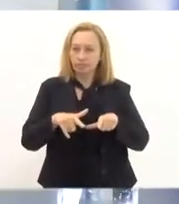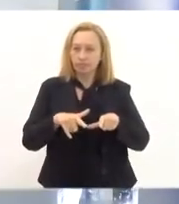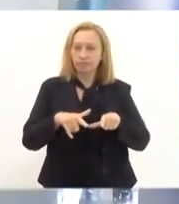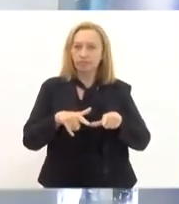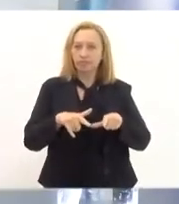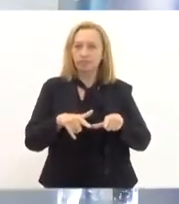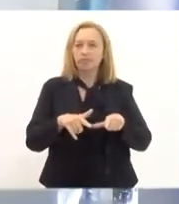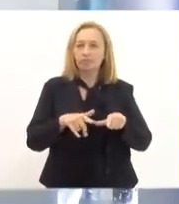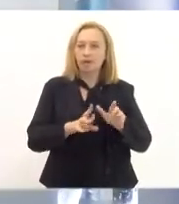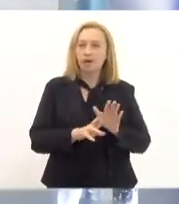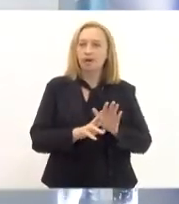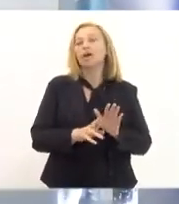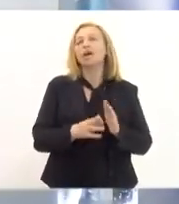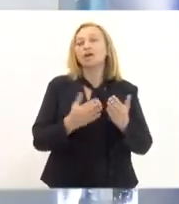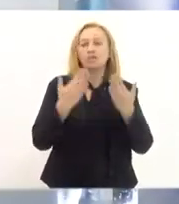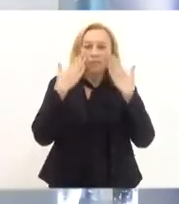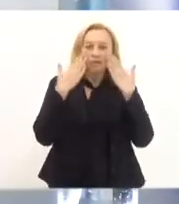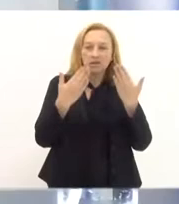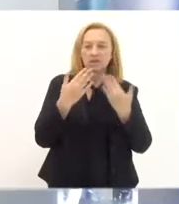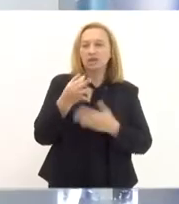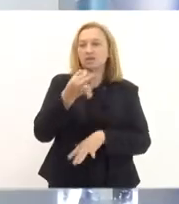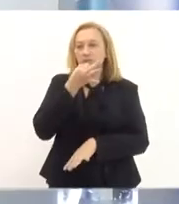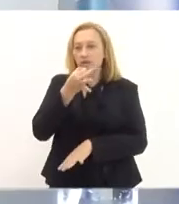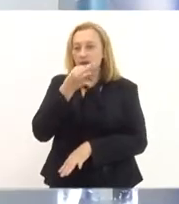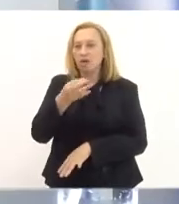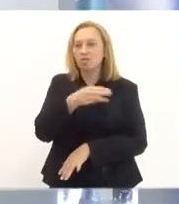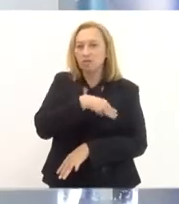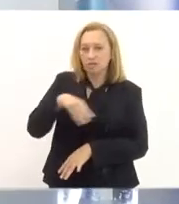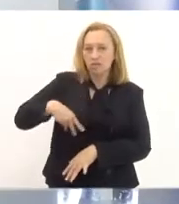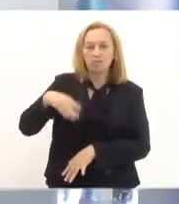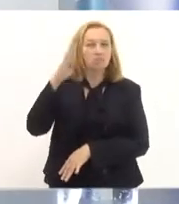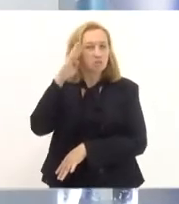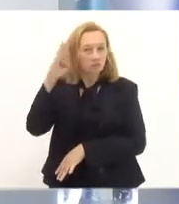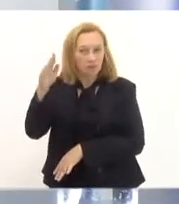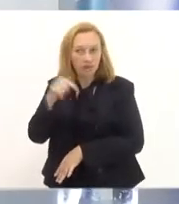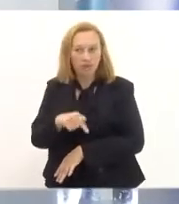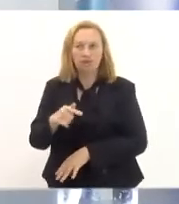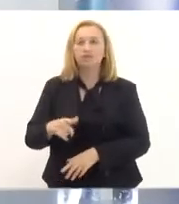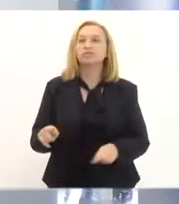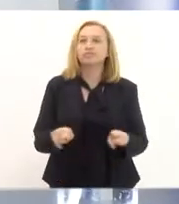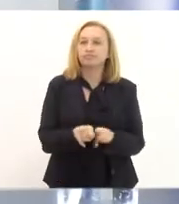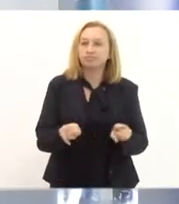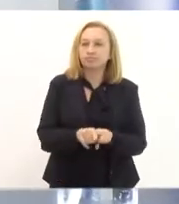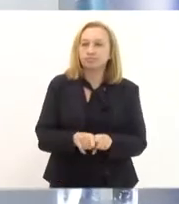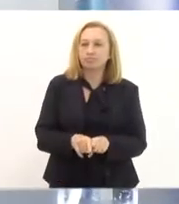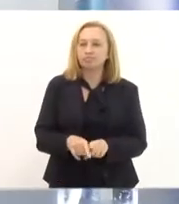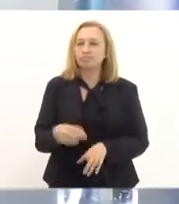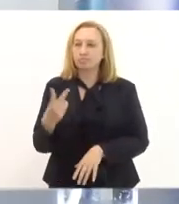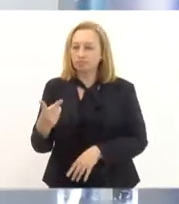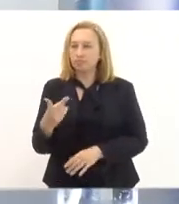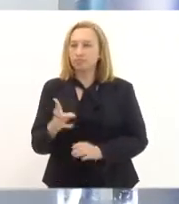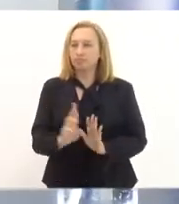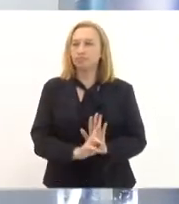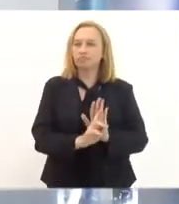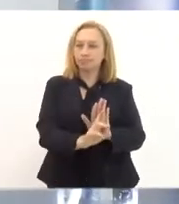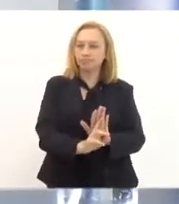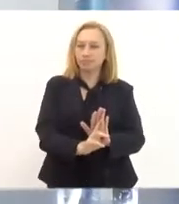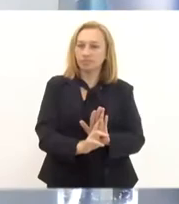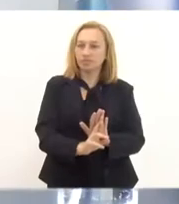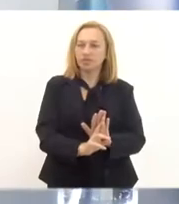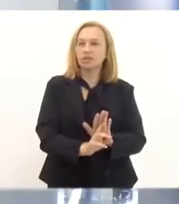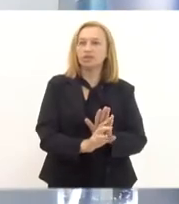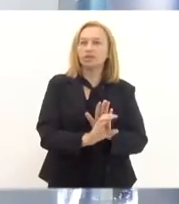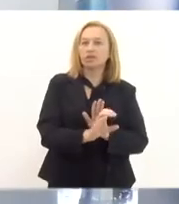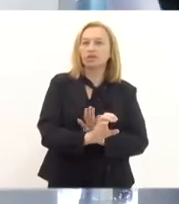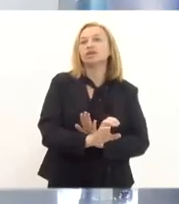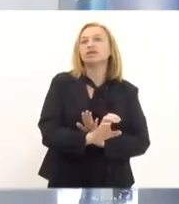gestão do ministério que está presente que vai ser fundamental né e também dos 22 representantes Tribunal de Contas